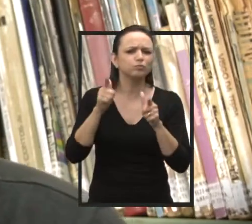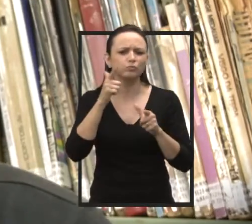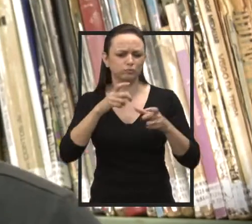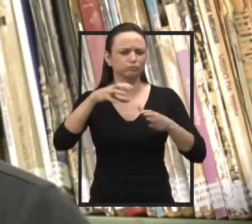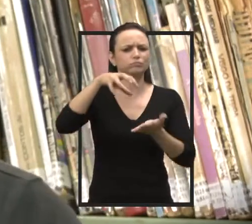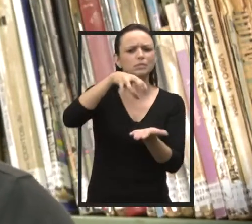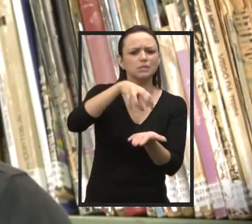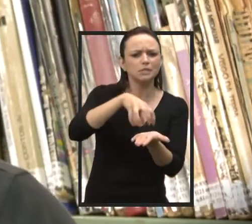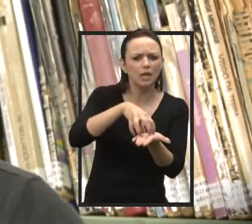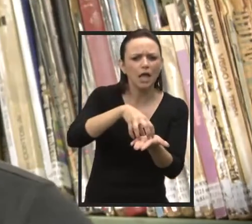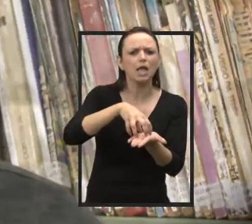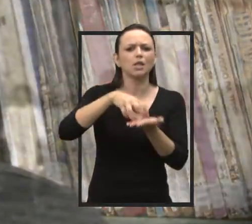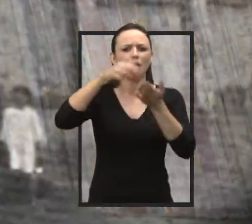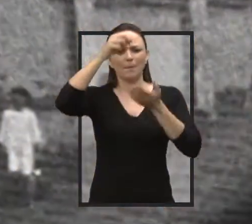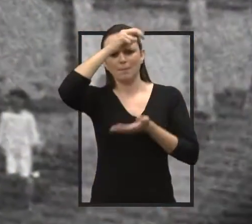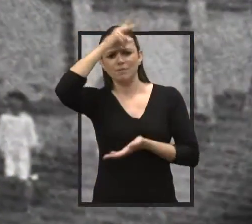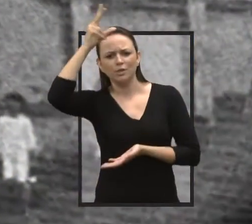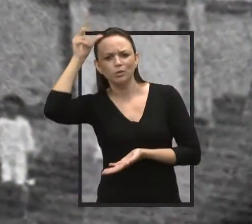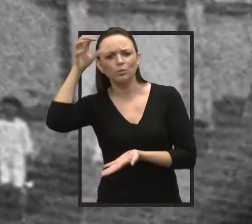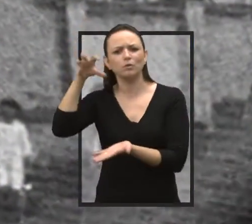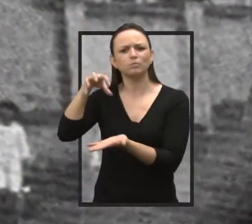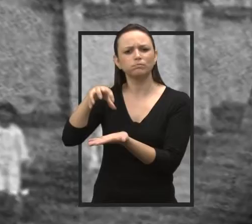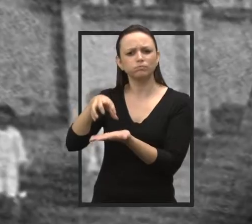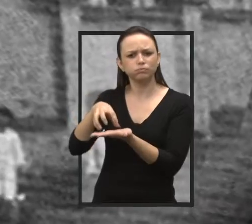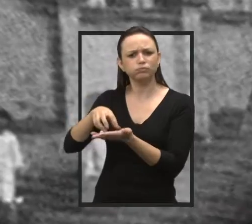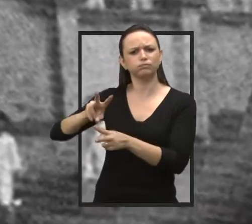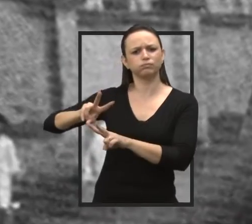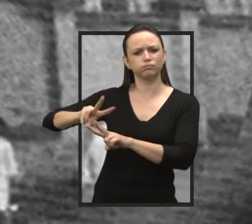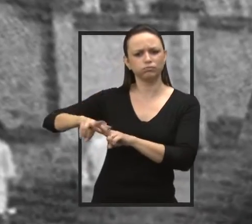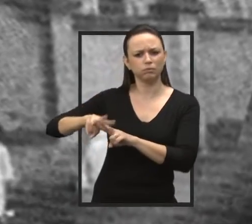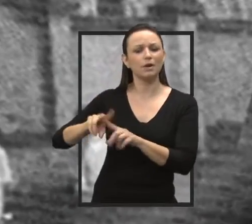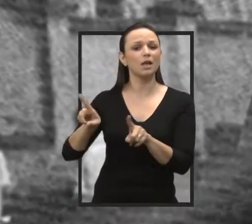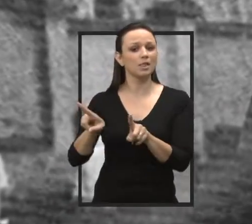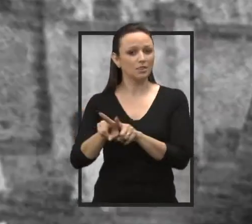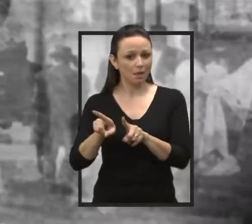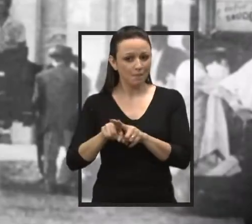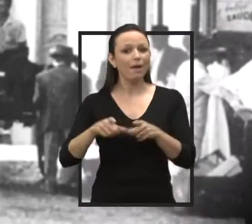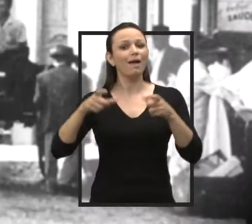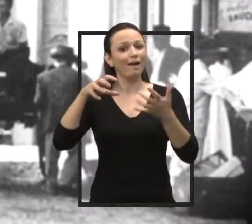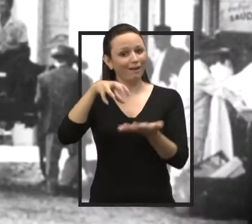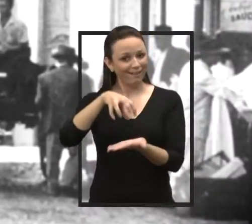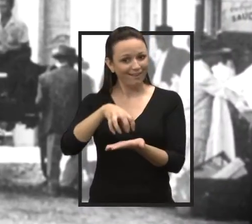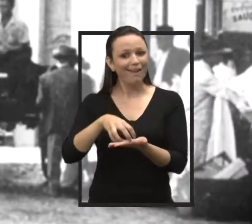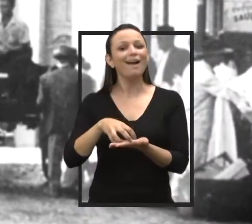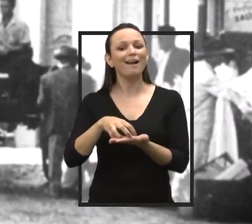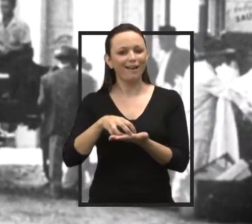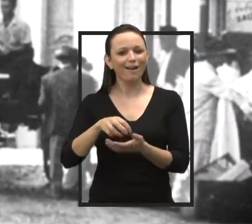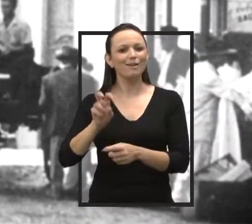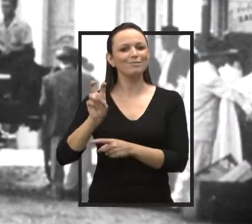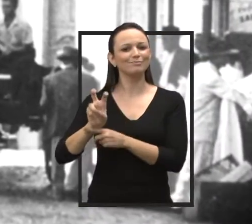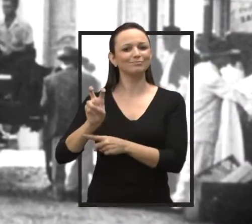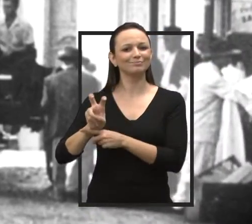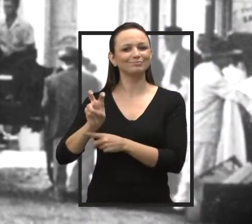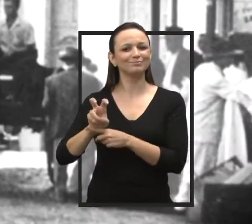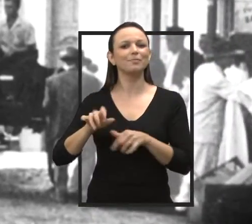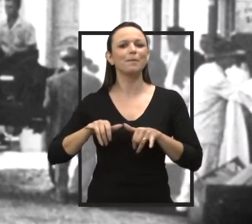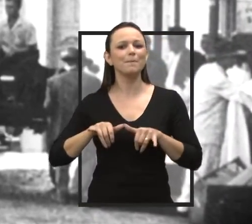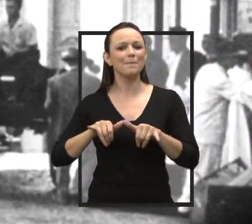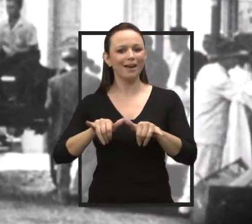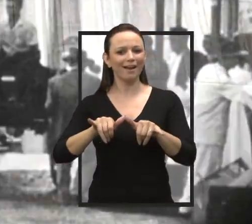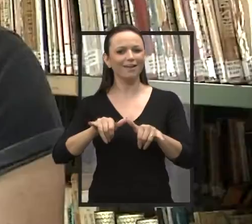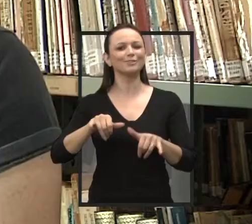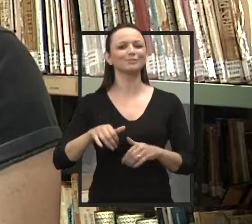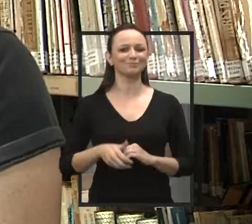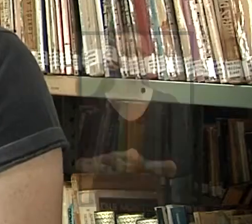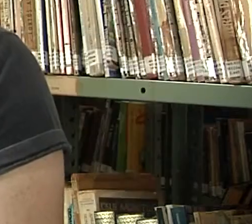uma sede de prefeitura, uma cadeia municipal e o mercado municipal também. Essas foram as